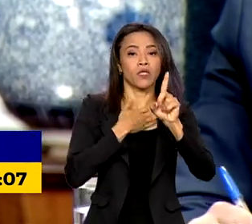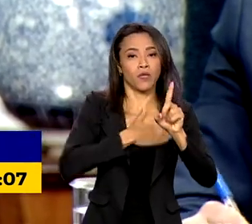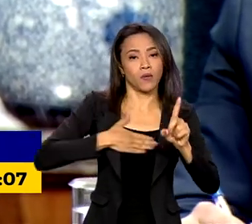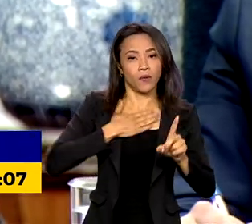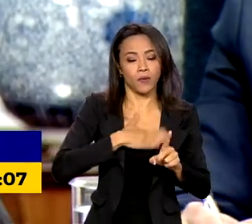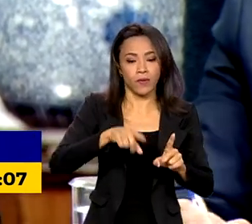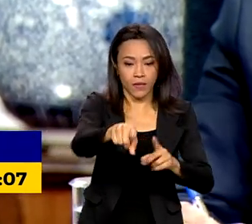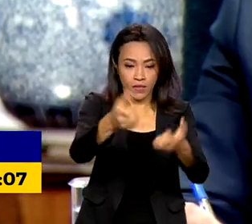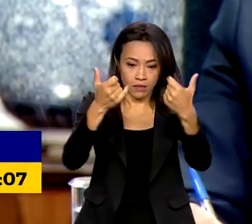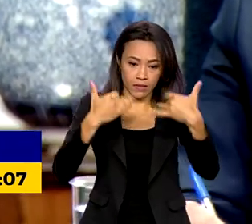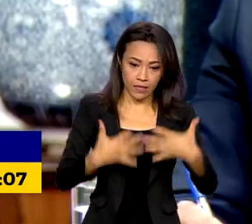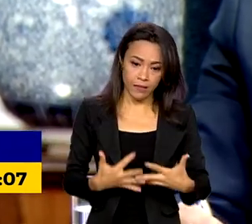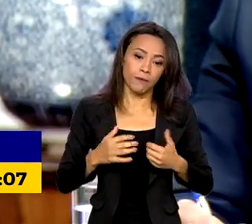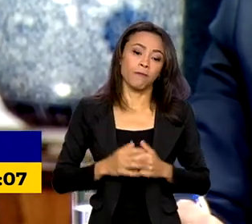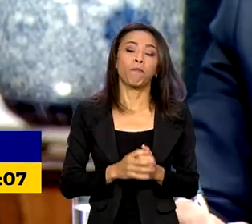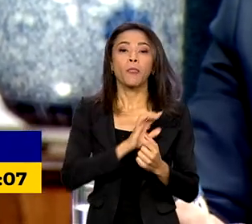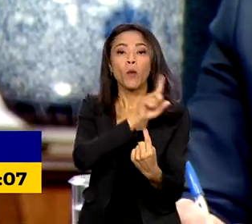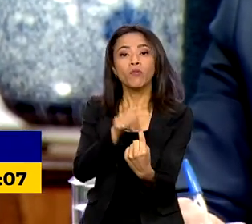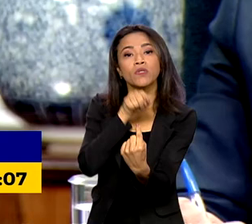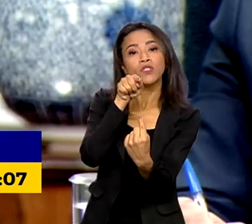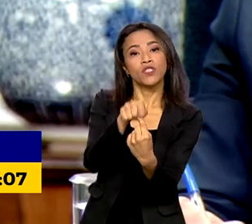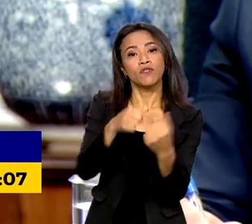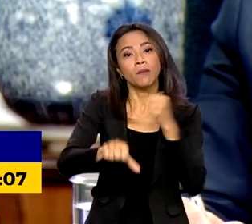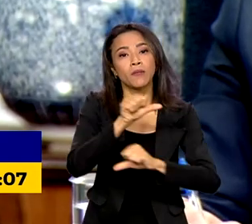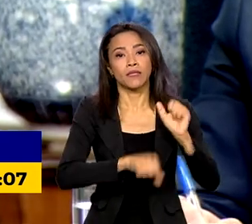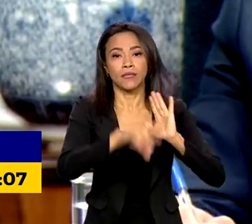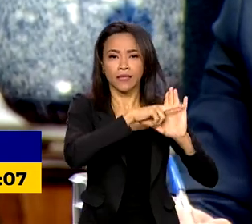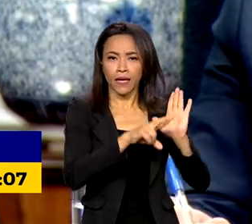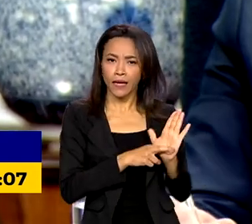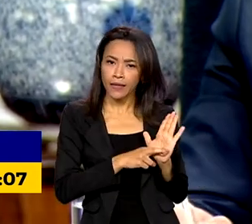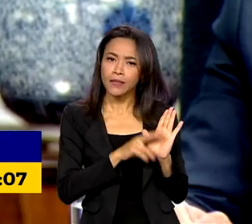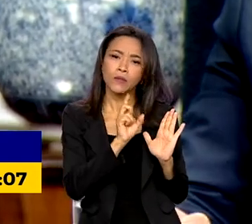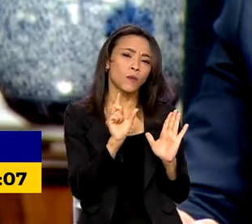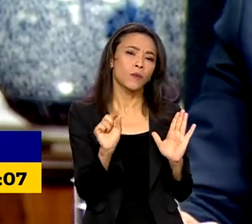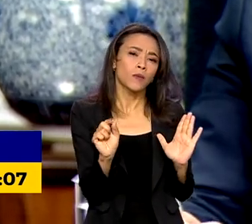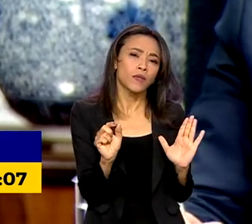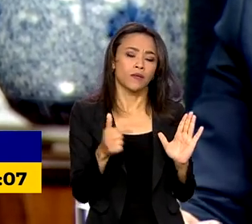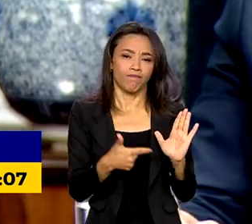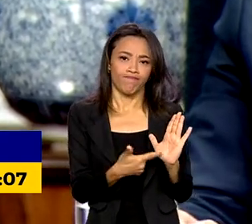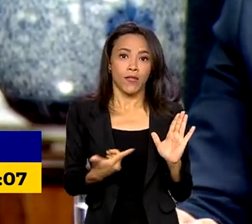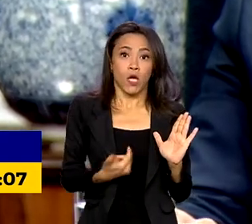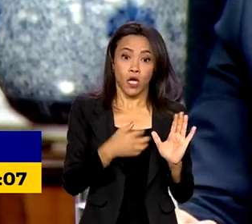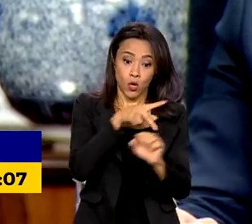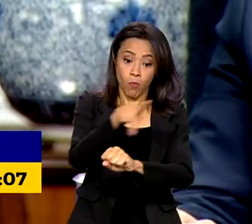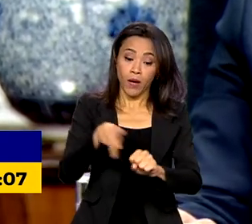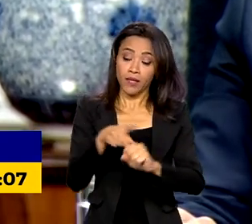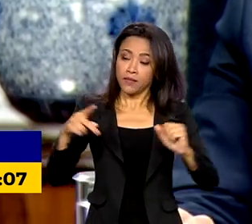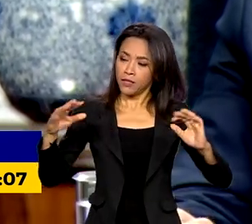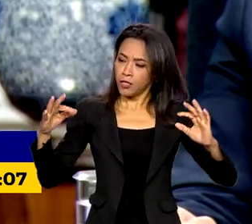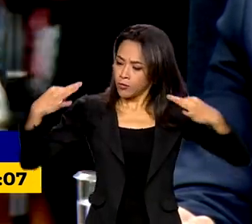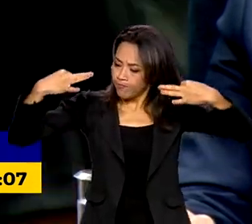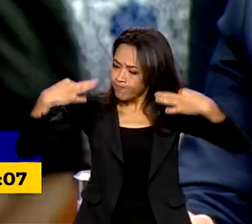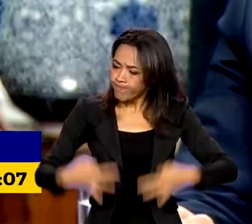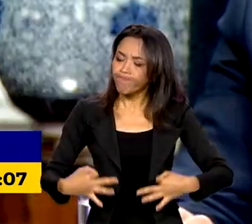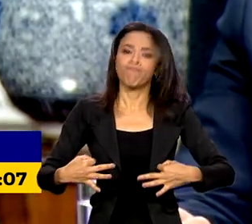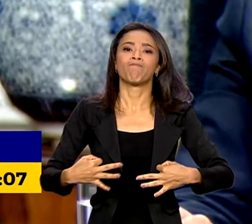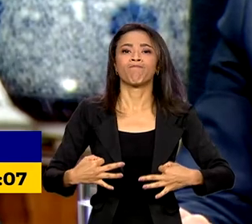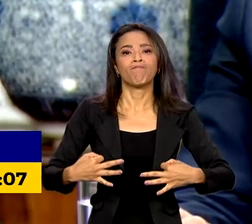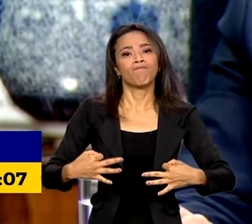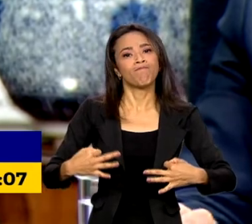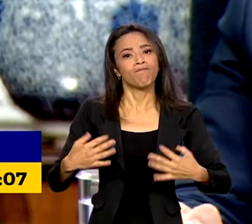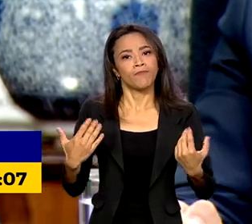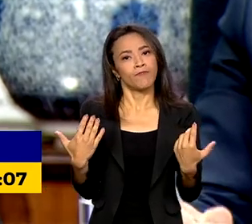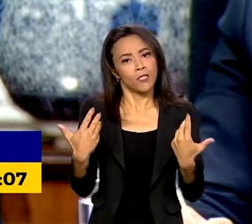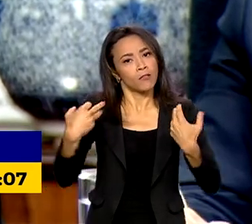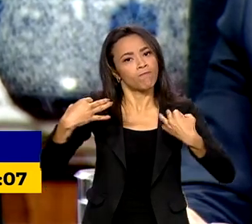reforma tributária nessas duas dimensões é o mesmo. É tornar o país mais justo, tornar o sistema tributário mais